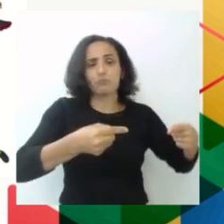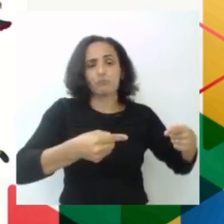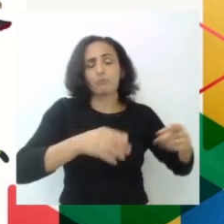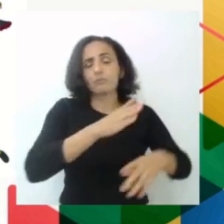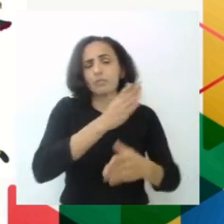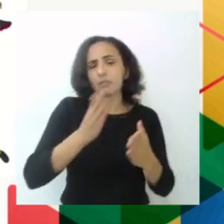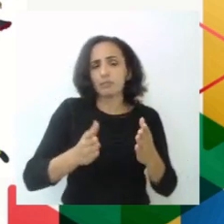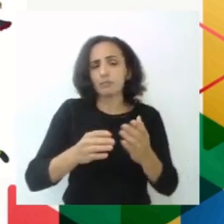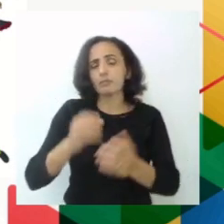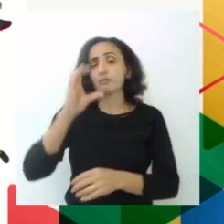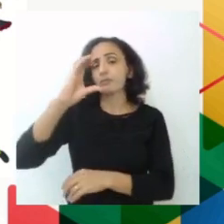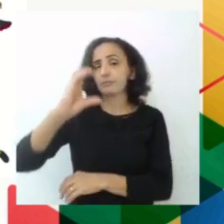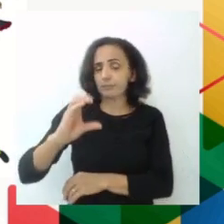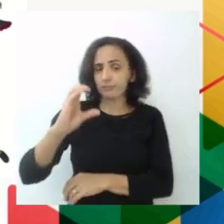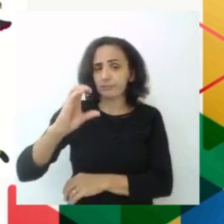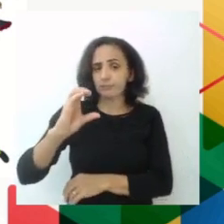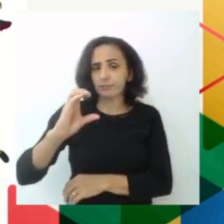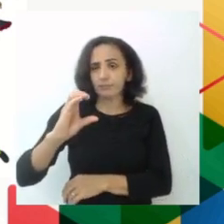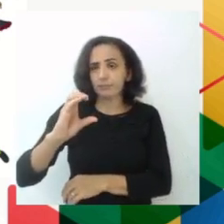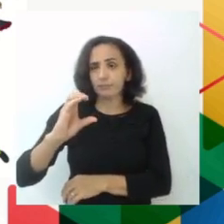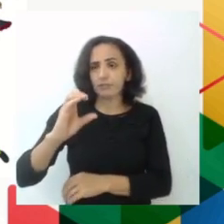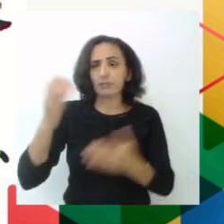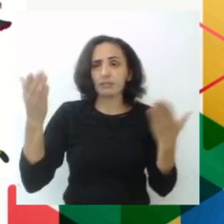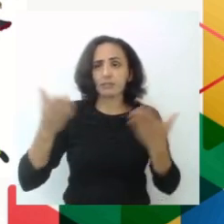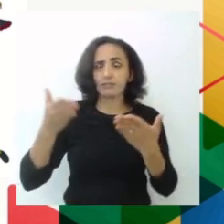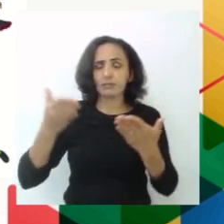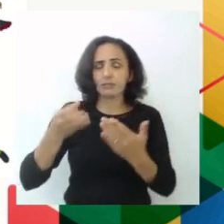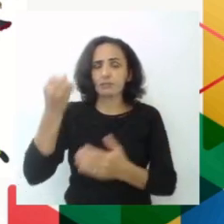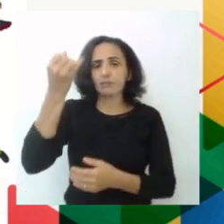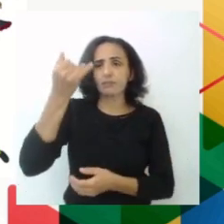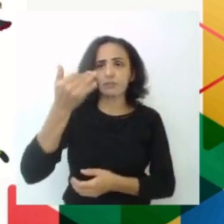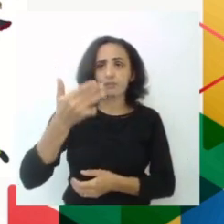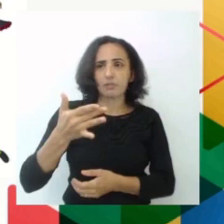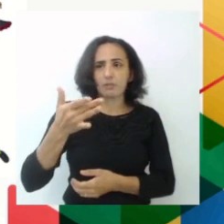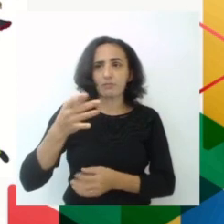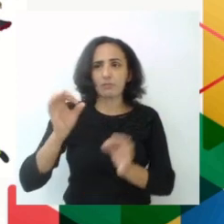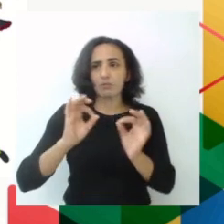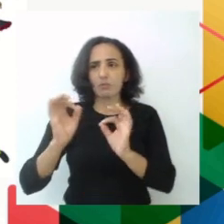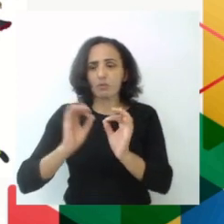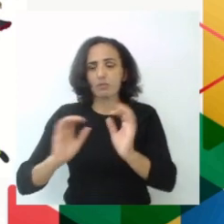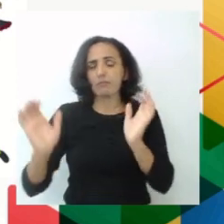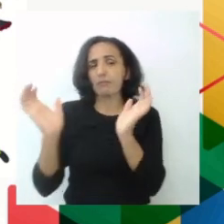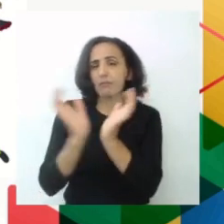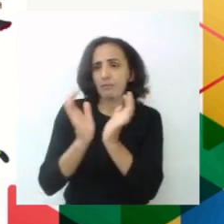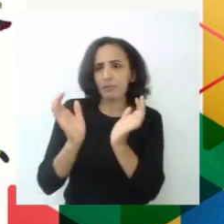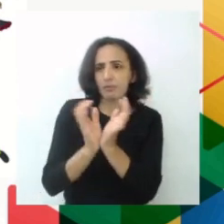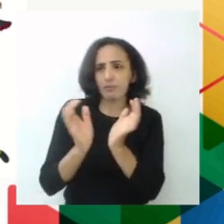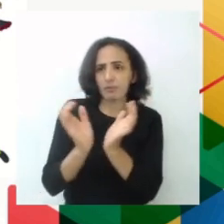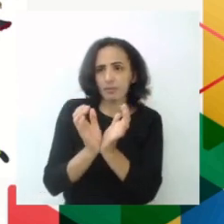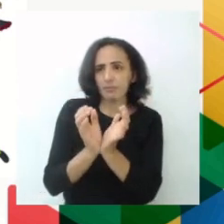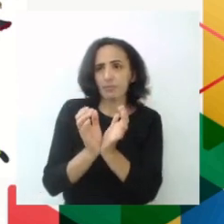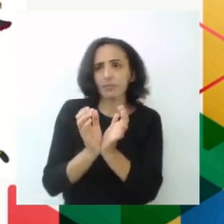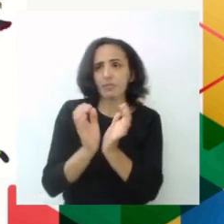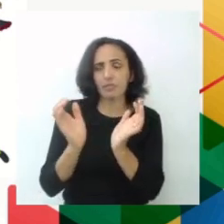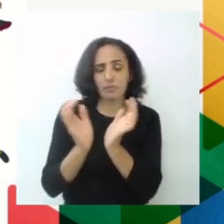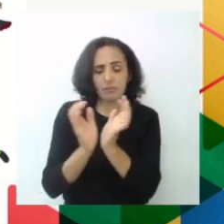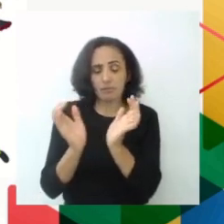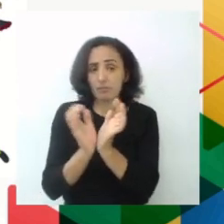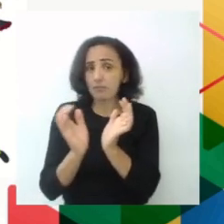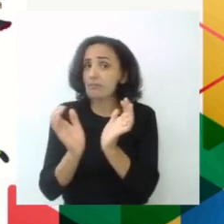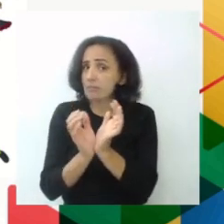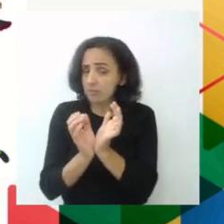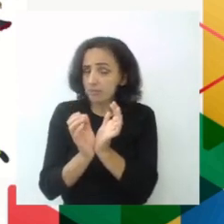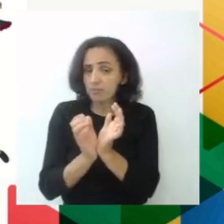O time C, ó, aí você já contou ele jogando com o A e com o B. Então, vai ter